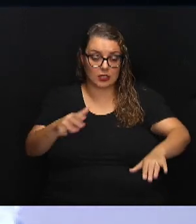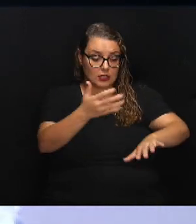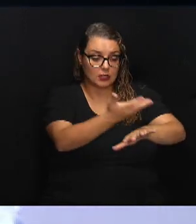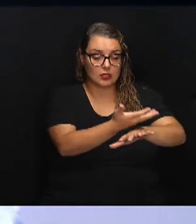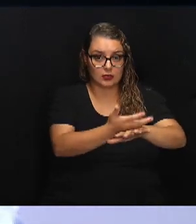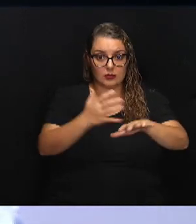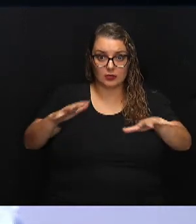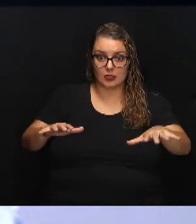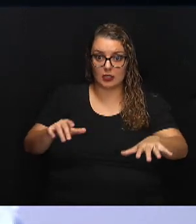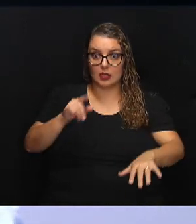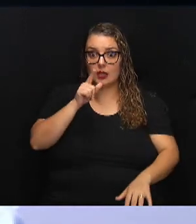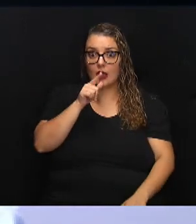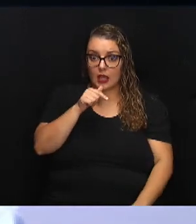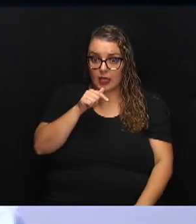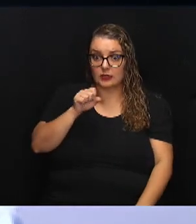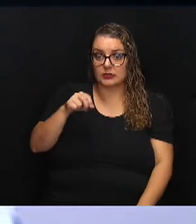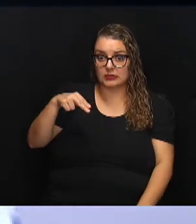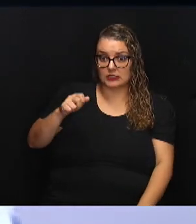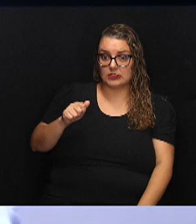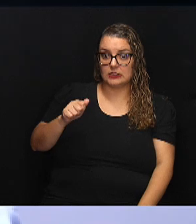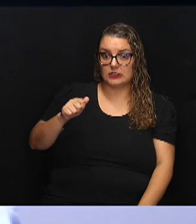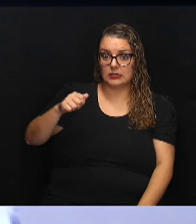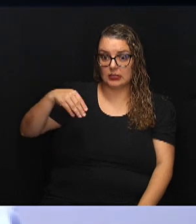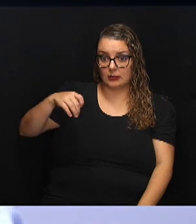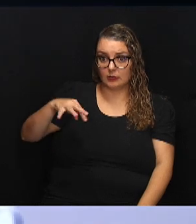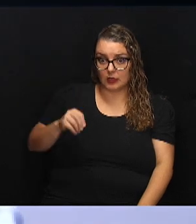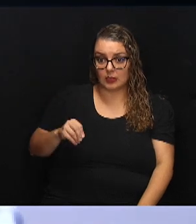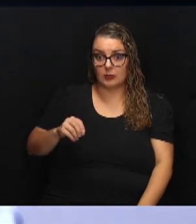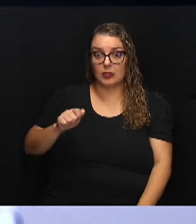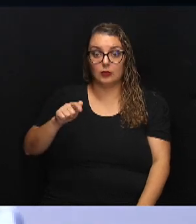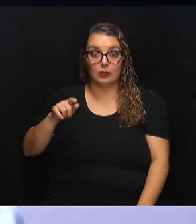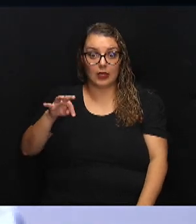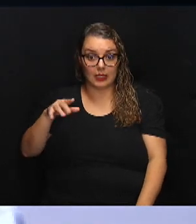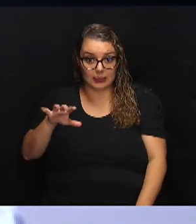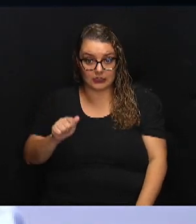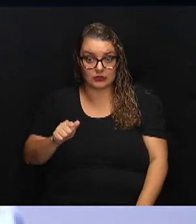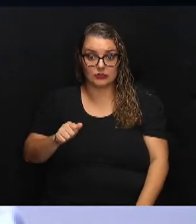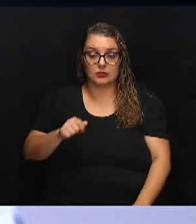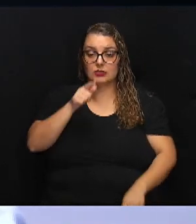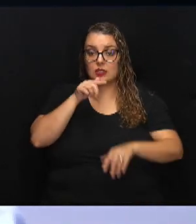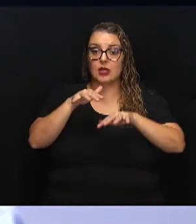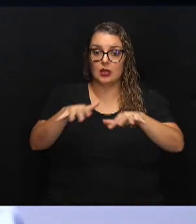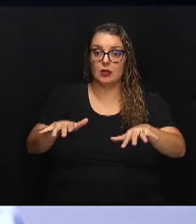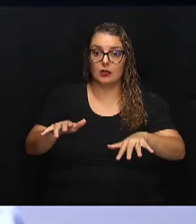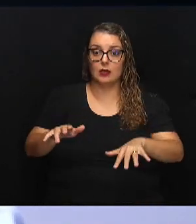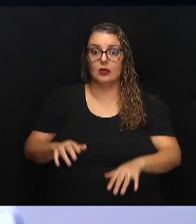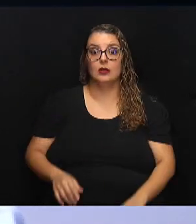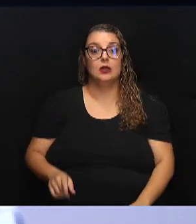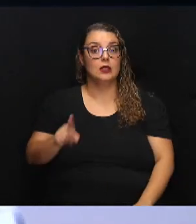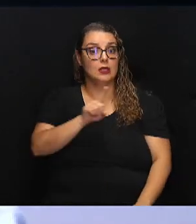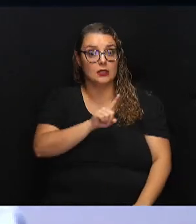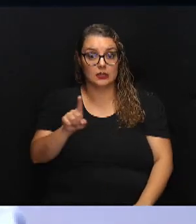Águas e Saneamento Básico, pelo Atlas de Abastecimento Urbano, elas não utilizam, essas 2 cidades